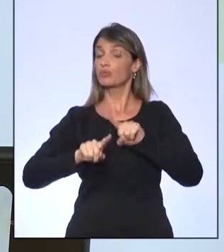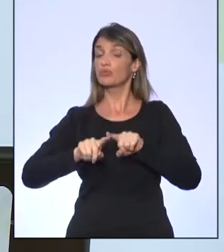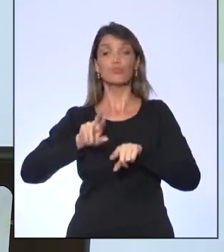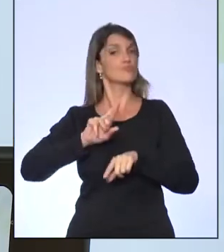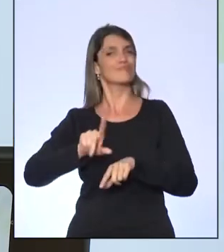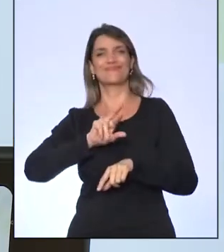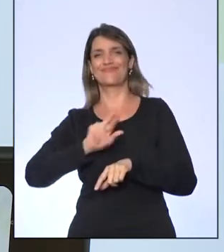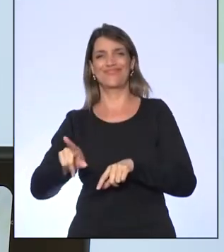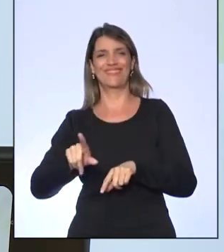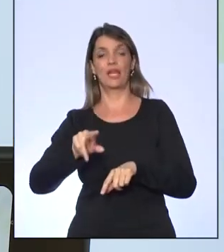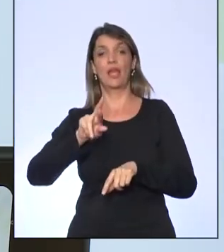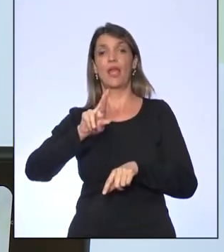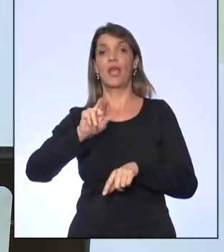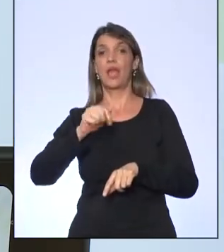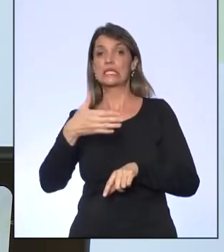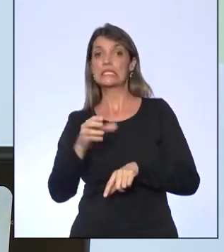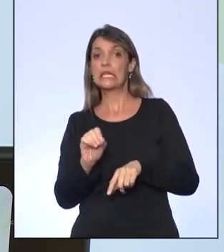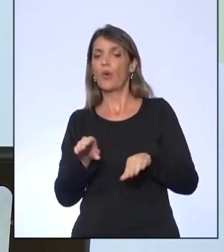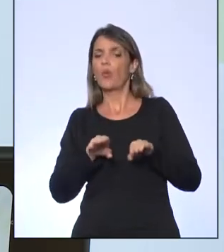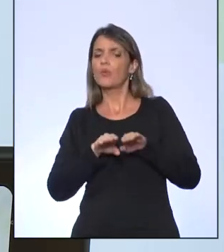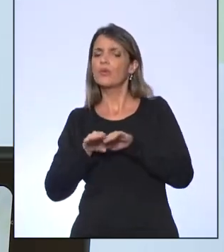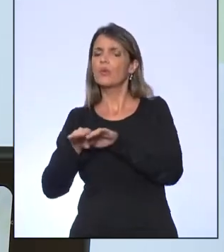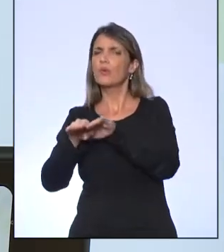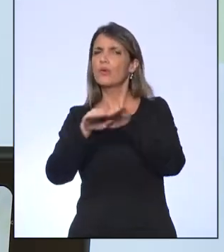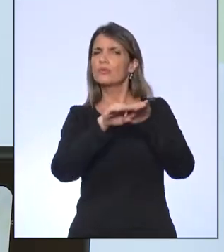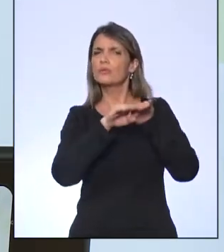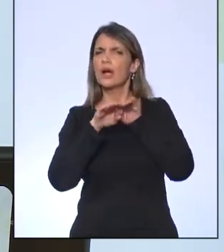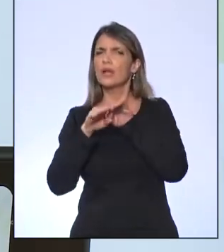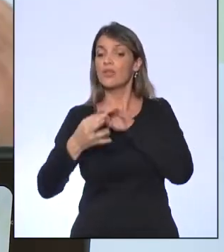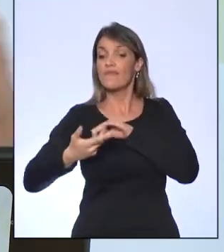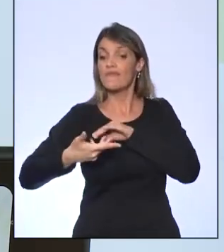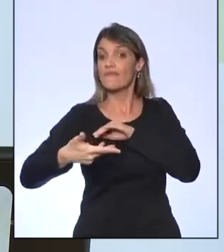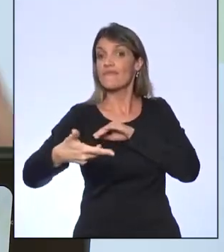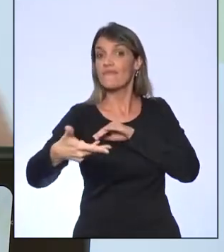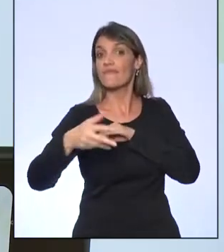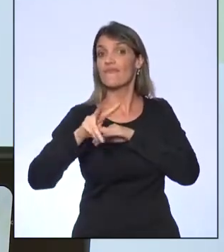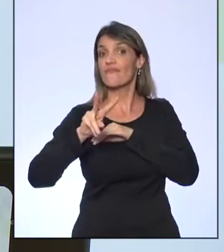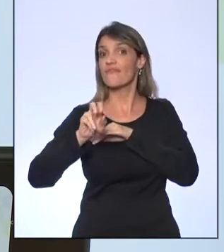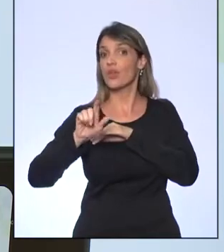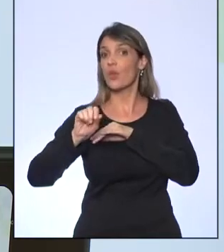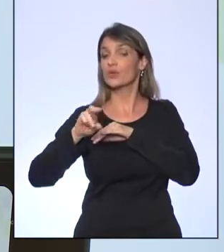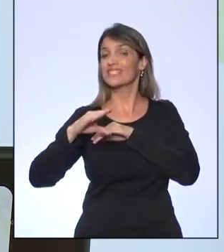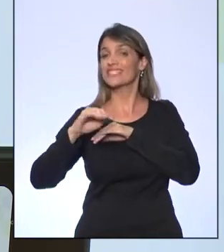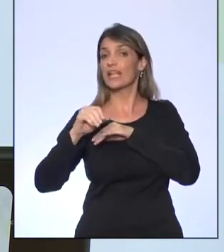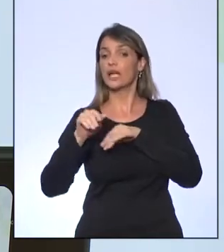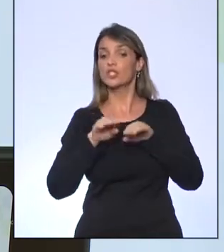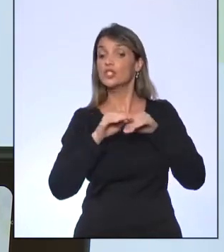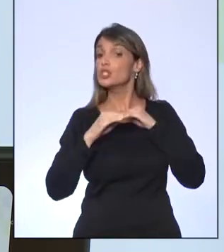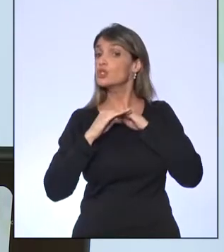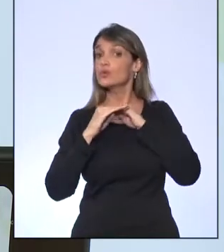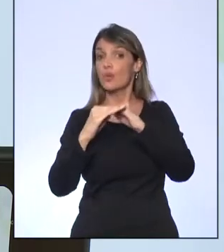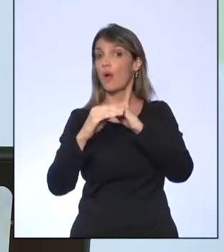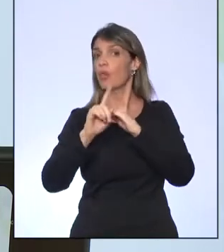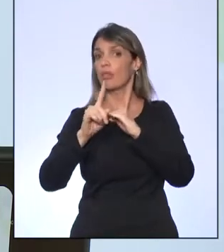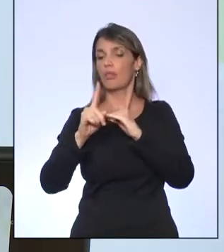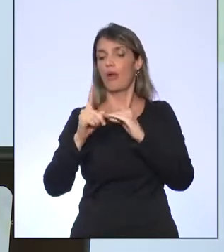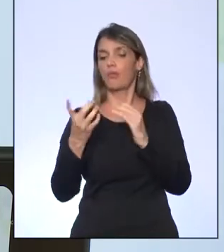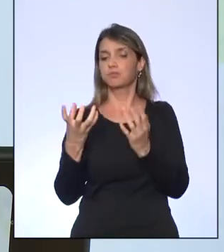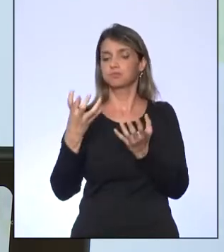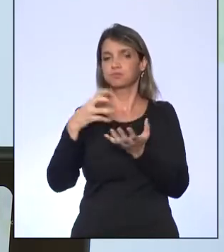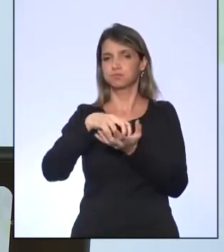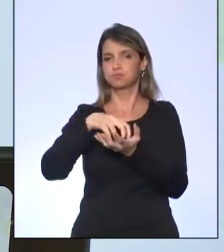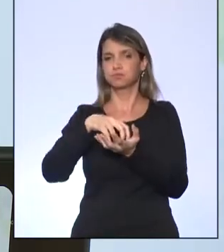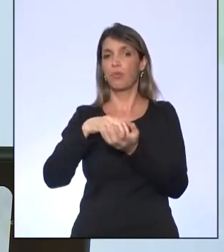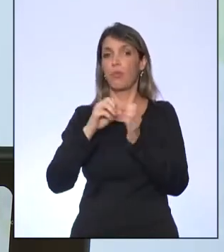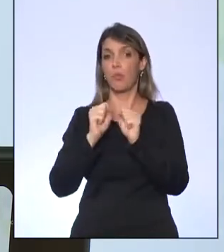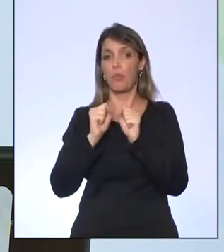Não, é uma reação de igualdade em velocidade. A velocidade que tem que estar igual, não as concentrações. Eu posso